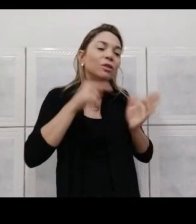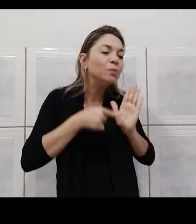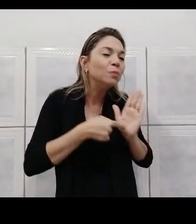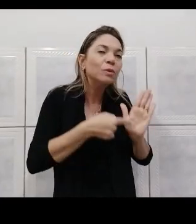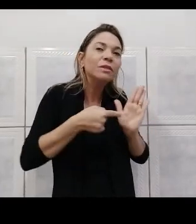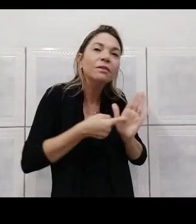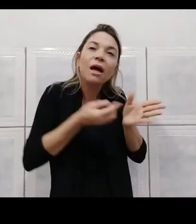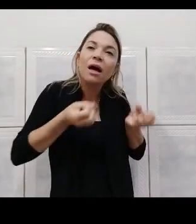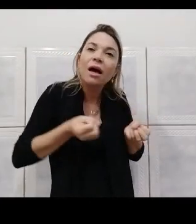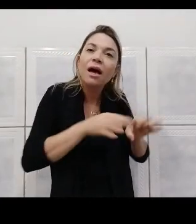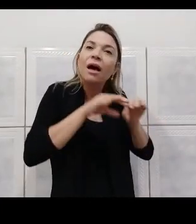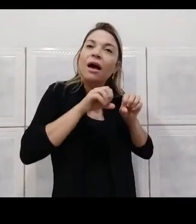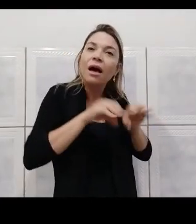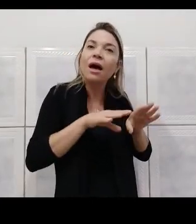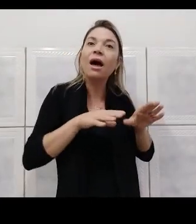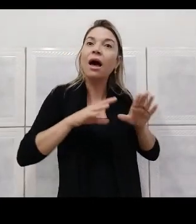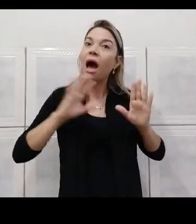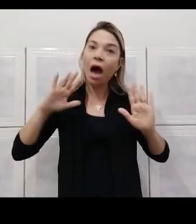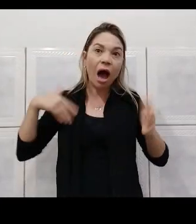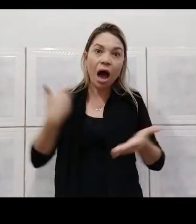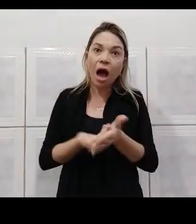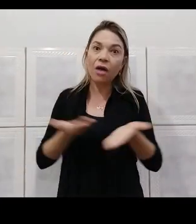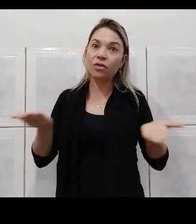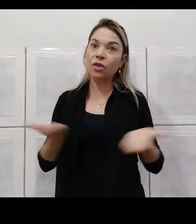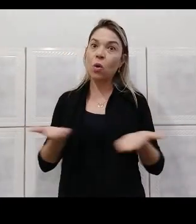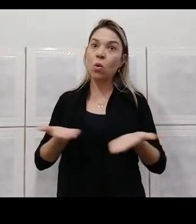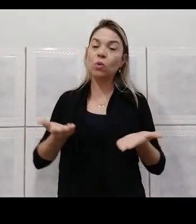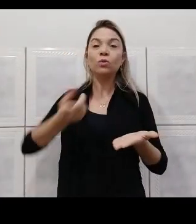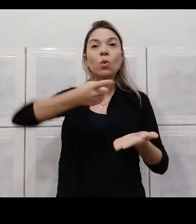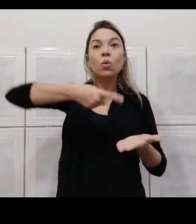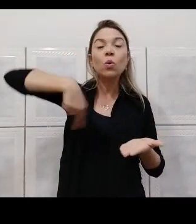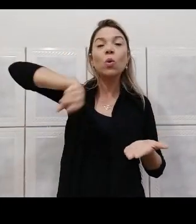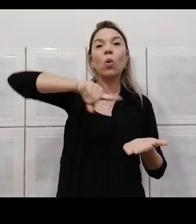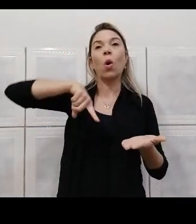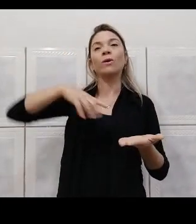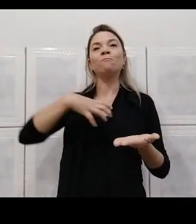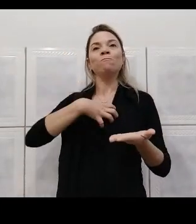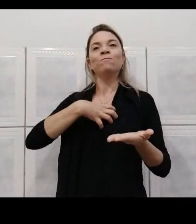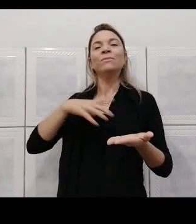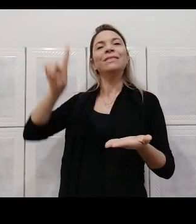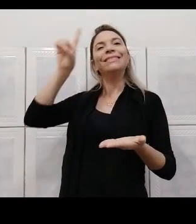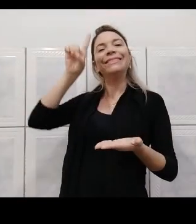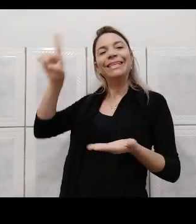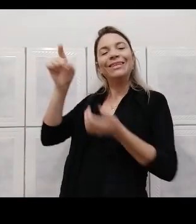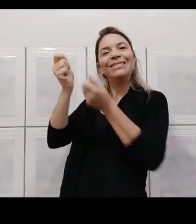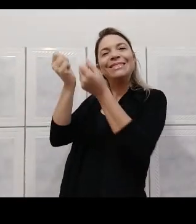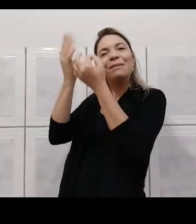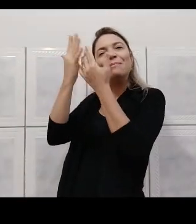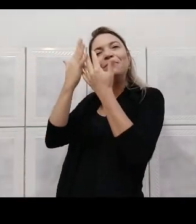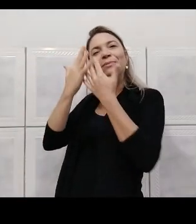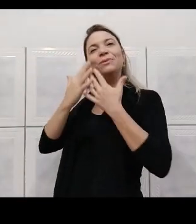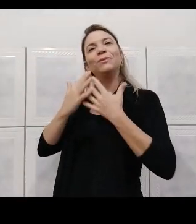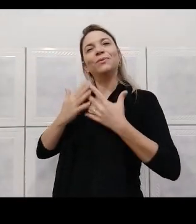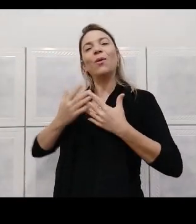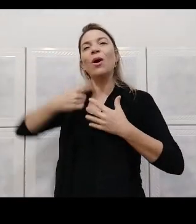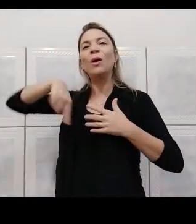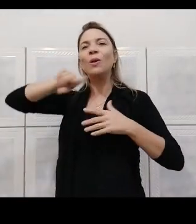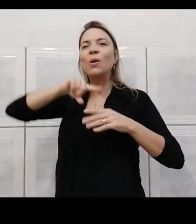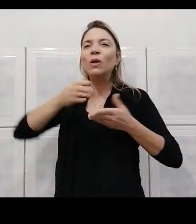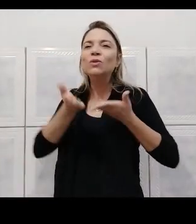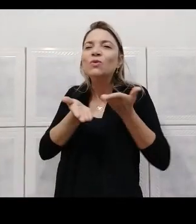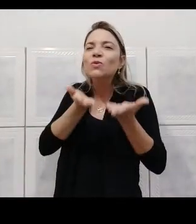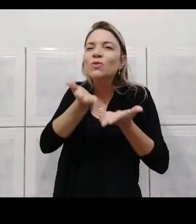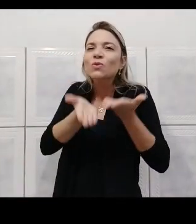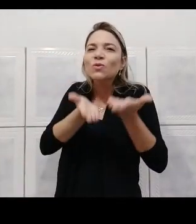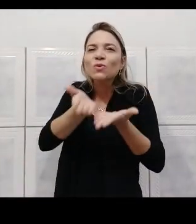as mães hoje são abençoadas por Deus, podendo influenciar vidas, marcar a trajetória de